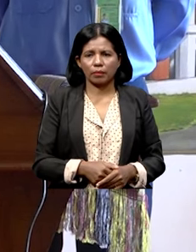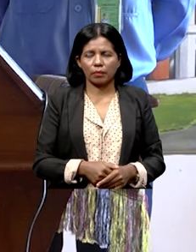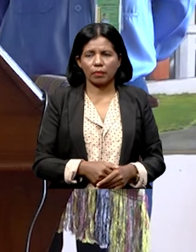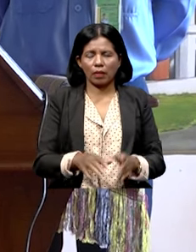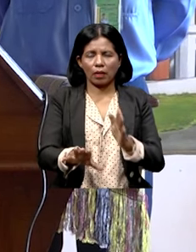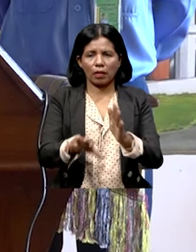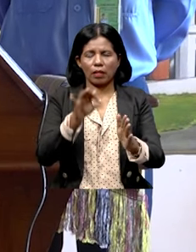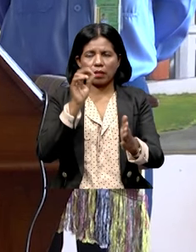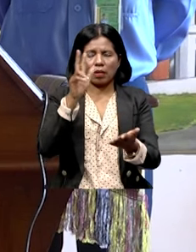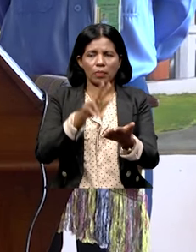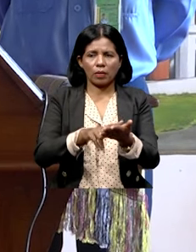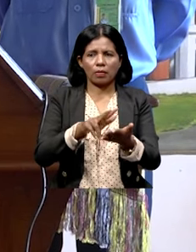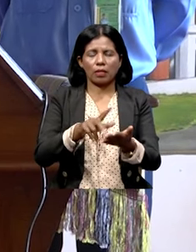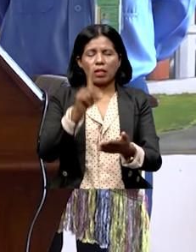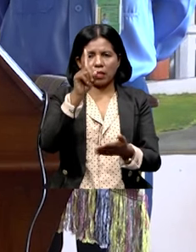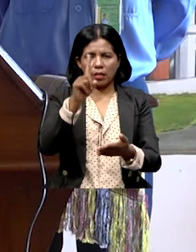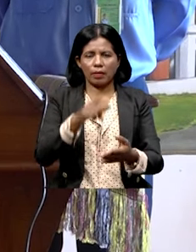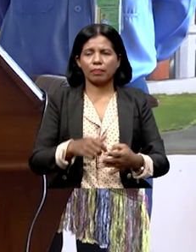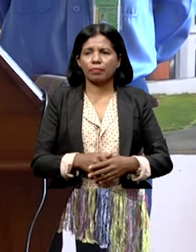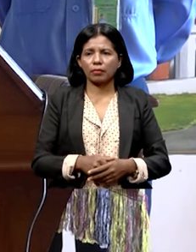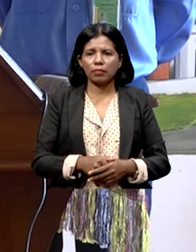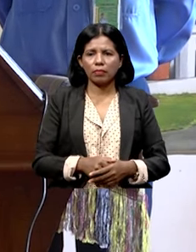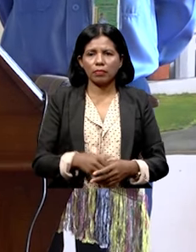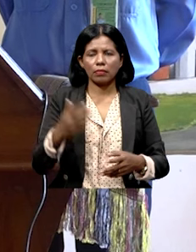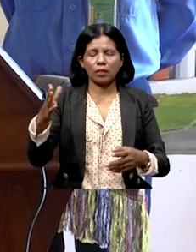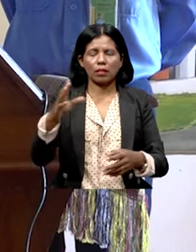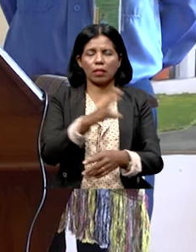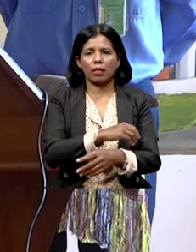retan a prova de na ida, maka capitão